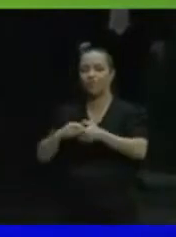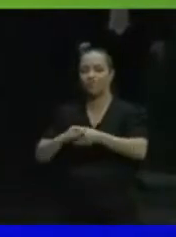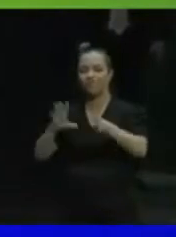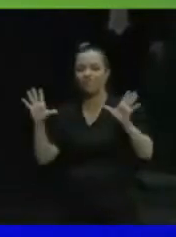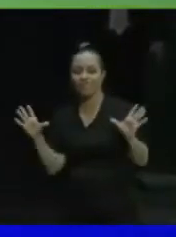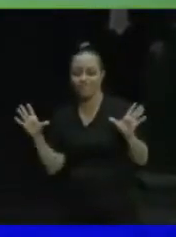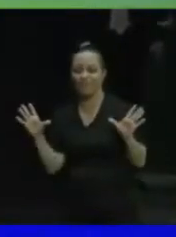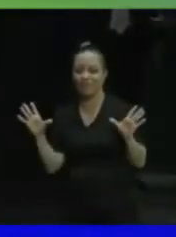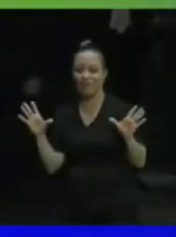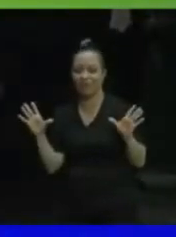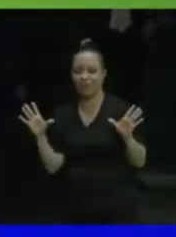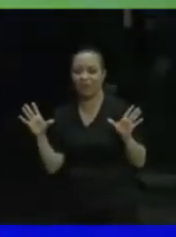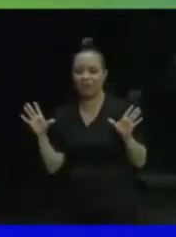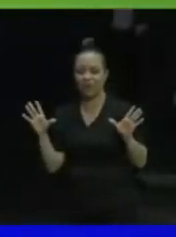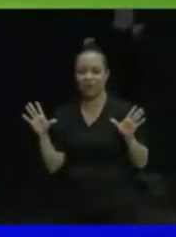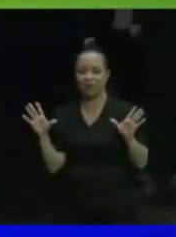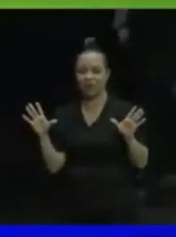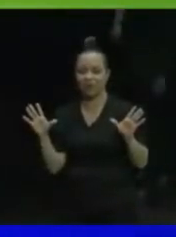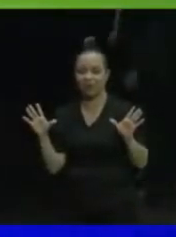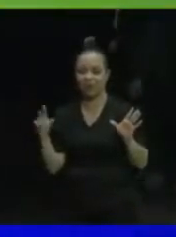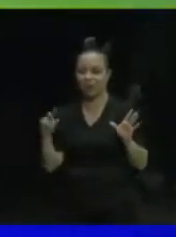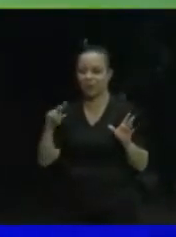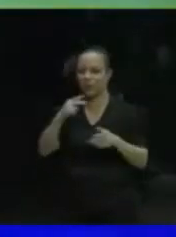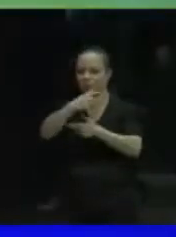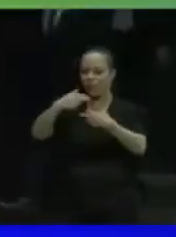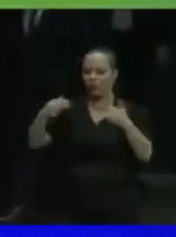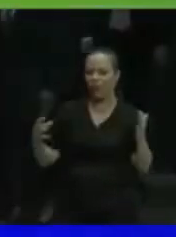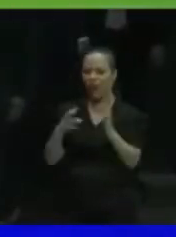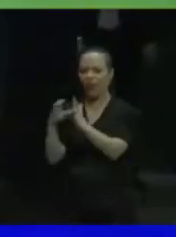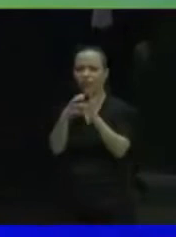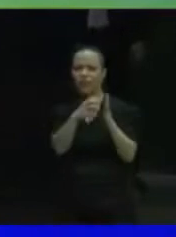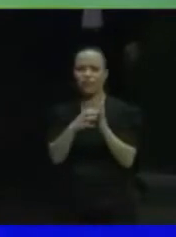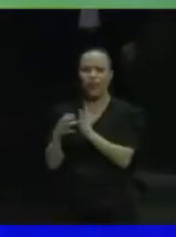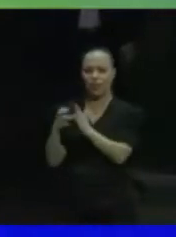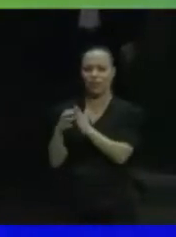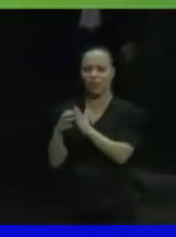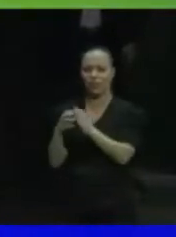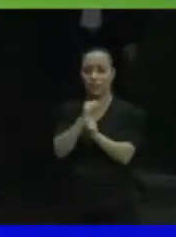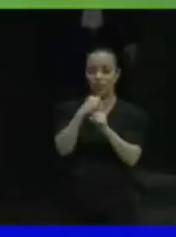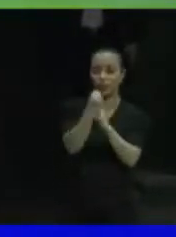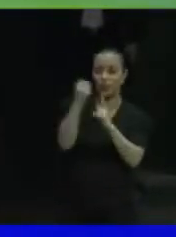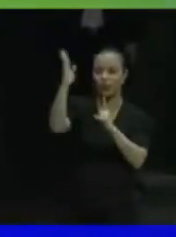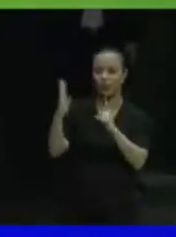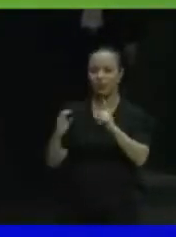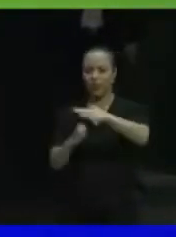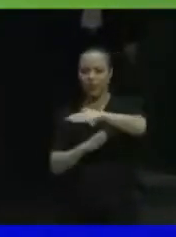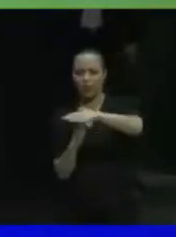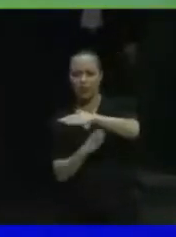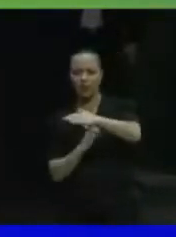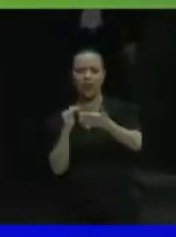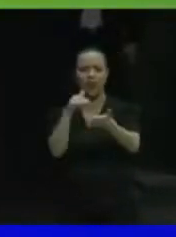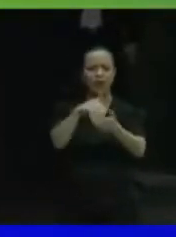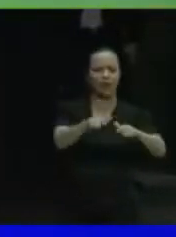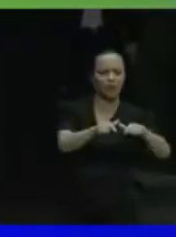para adesão por todos os demais partidos, pela sociedade brasileira, do empresário ao